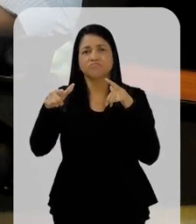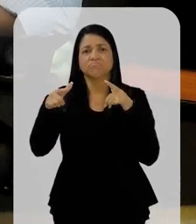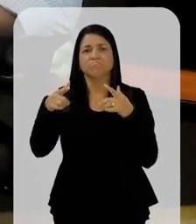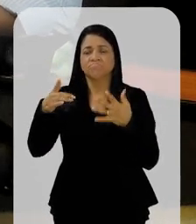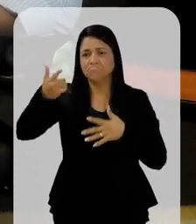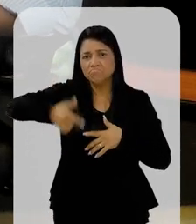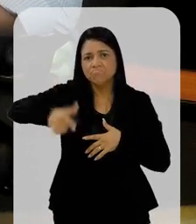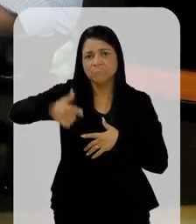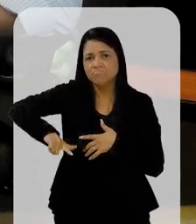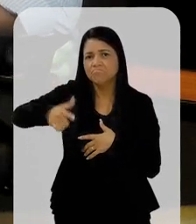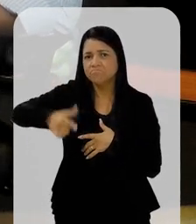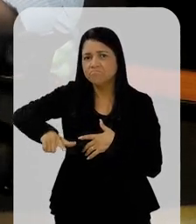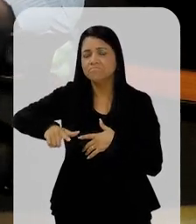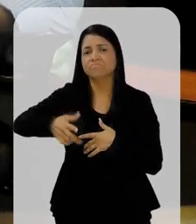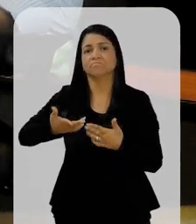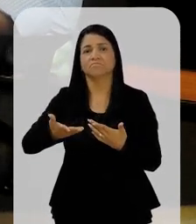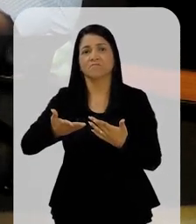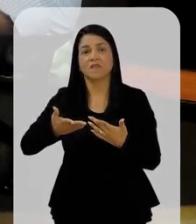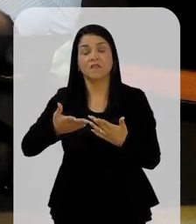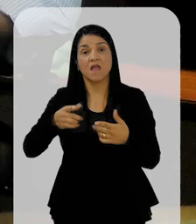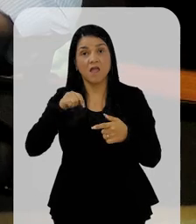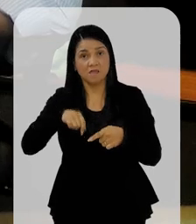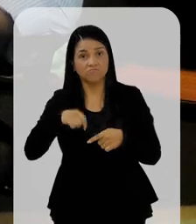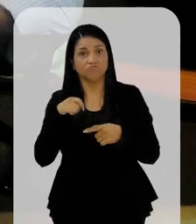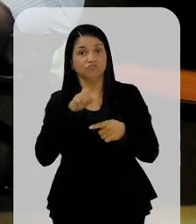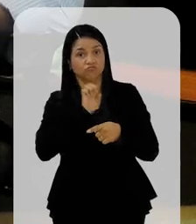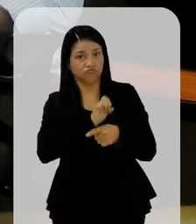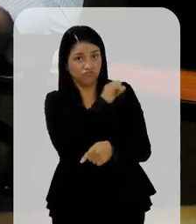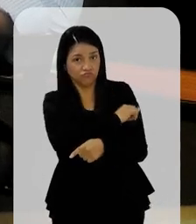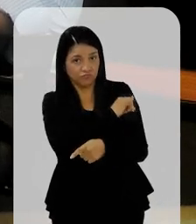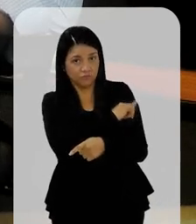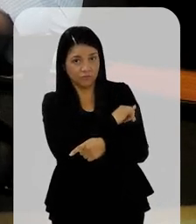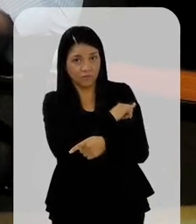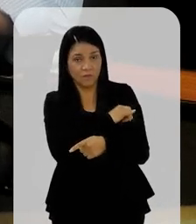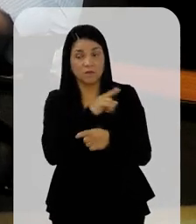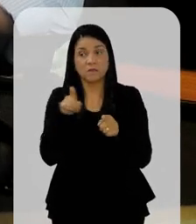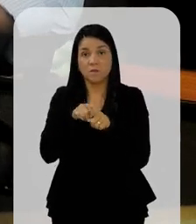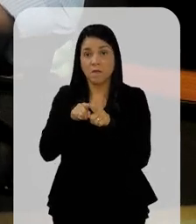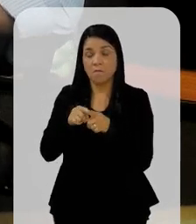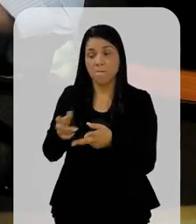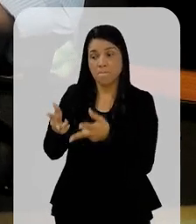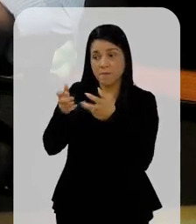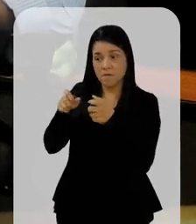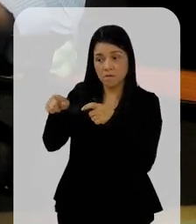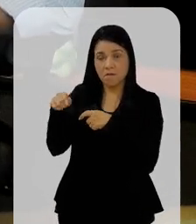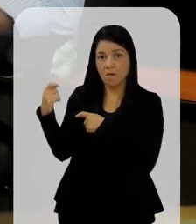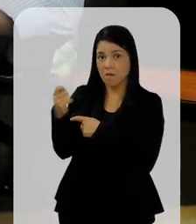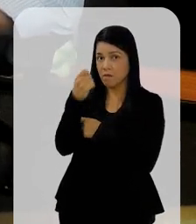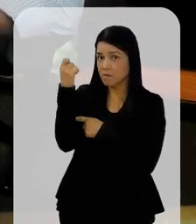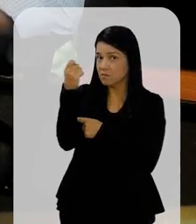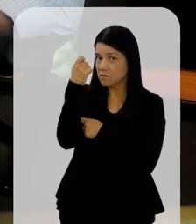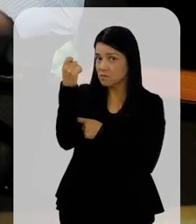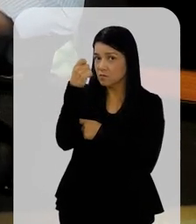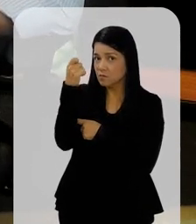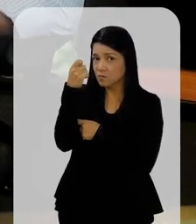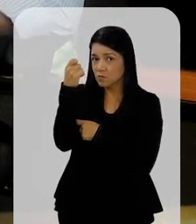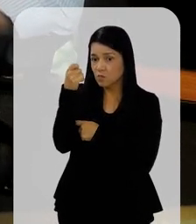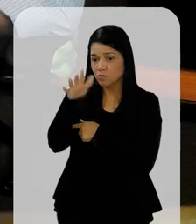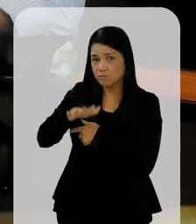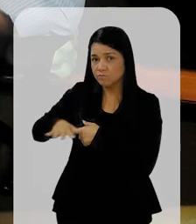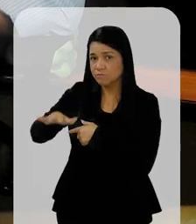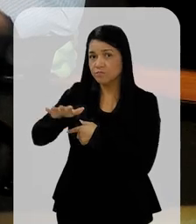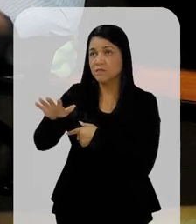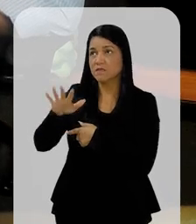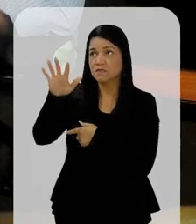vez mais frequentes. Tem sido assim aqui no Rio de Janeiro, quando olhamos para os eventos que atingiram principalmente a